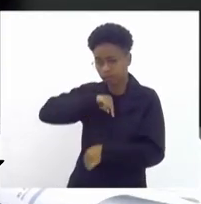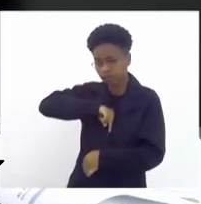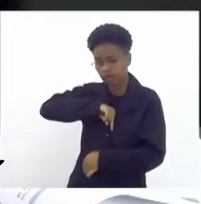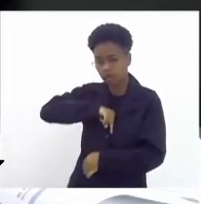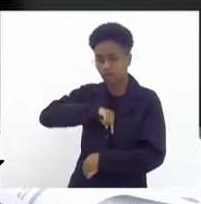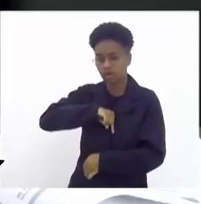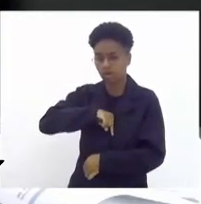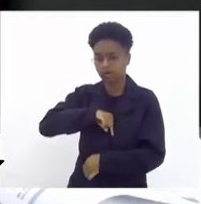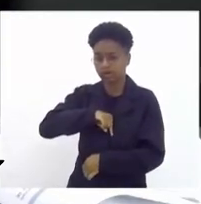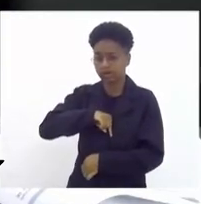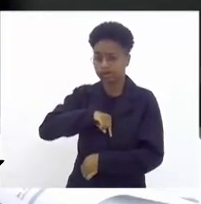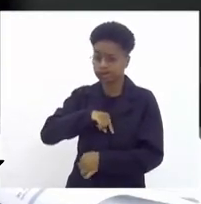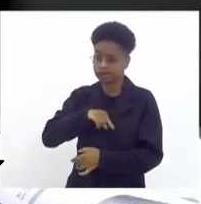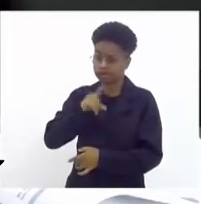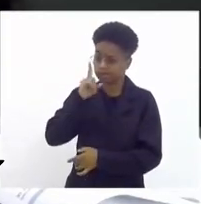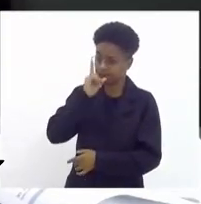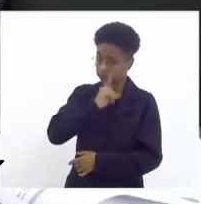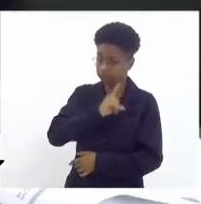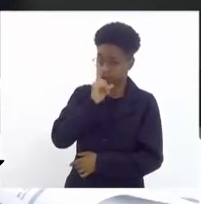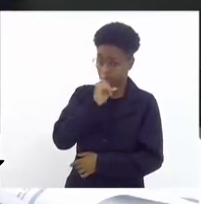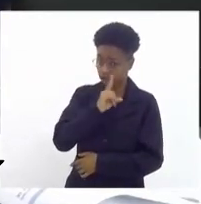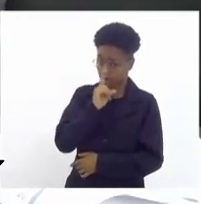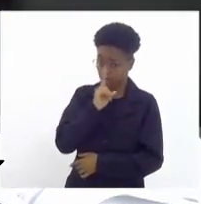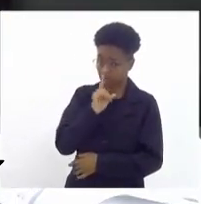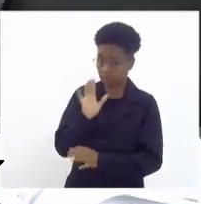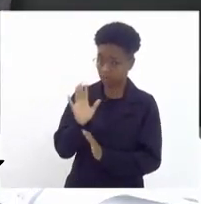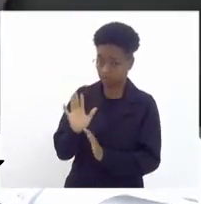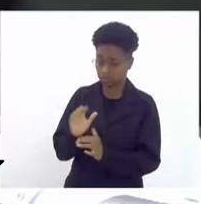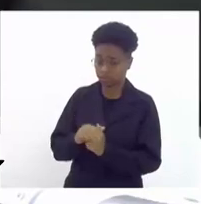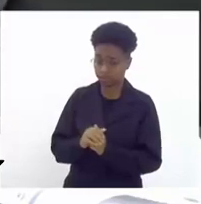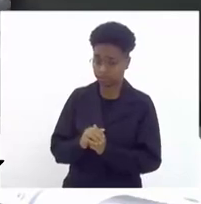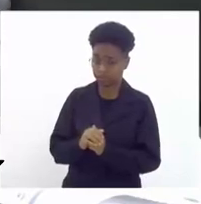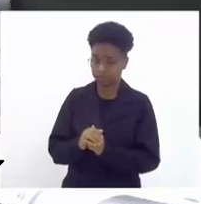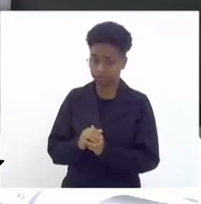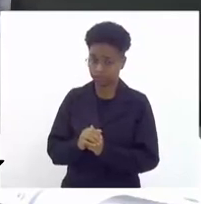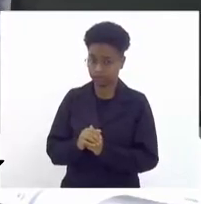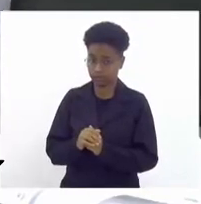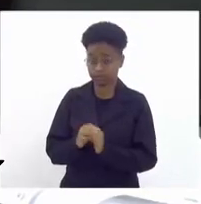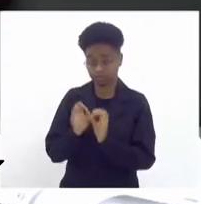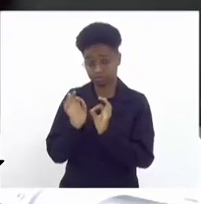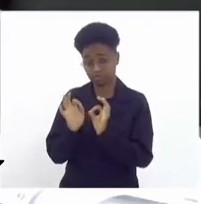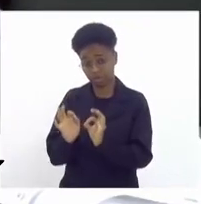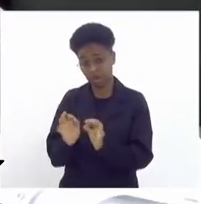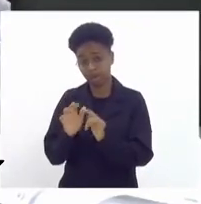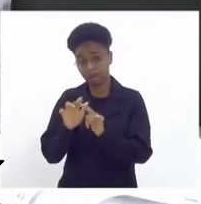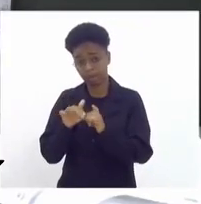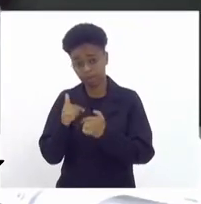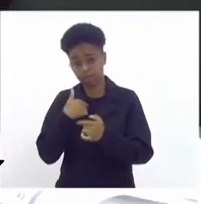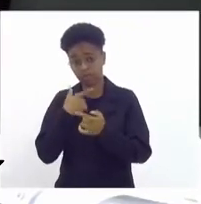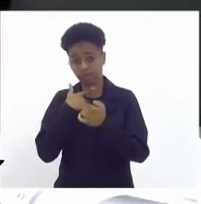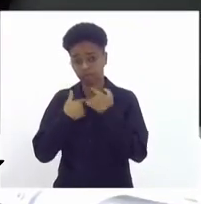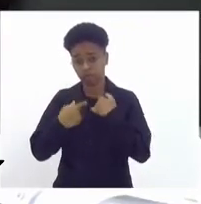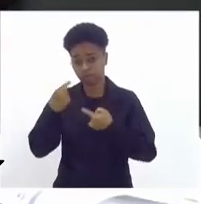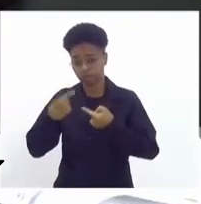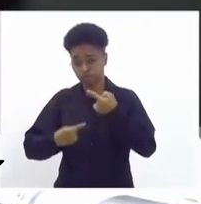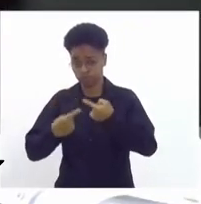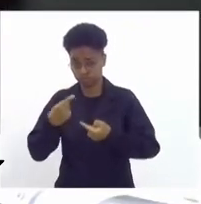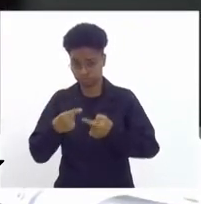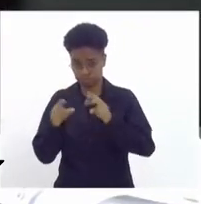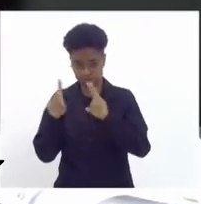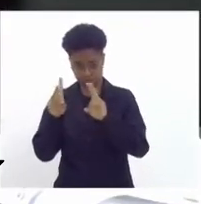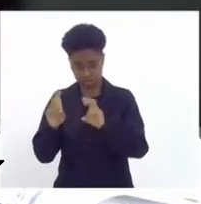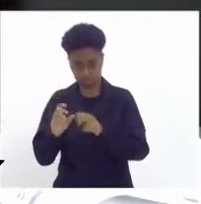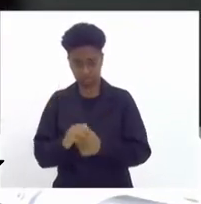cometeu um ato falho. E exatamente era por isso que eu queria discutir a matéria. Pois